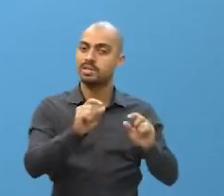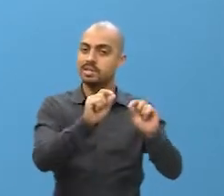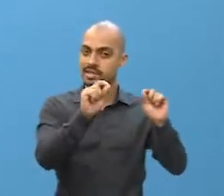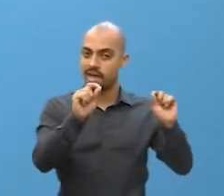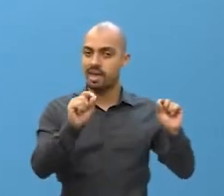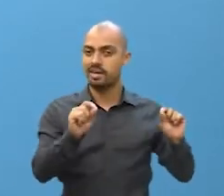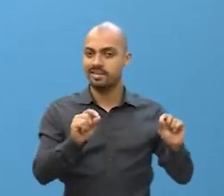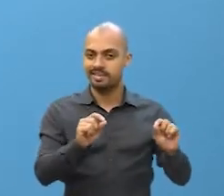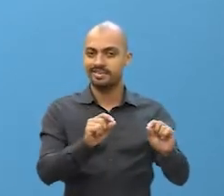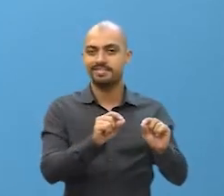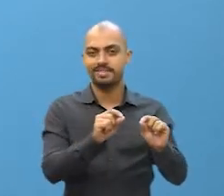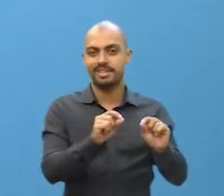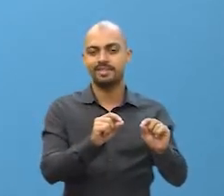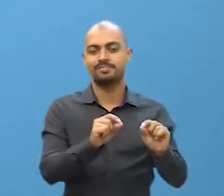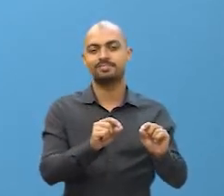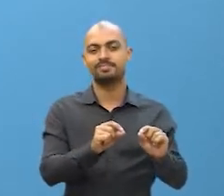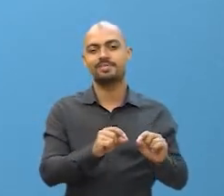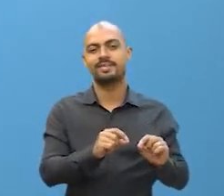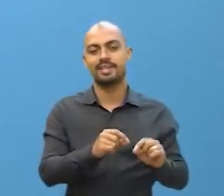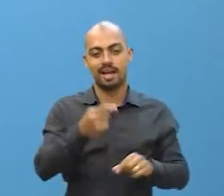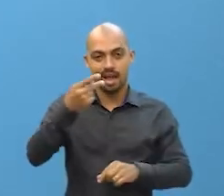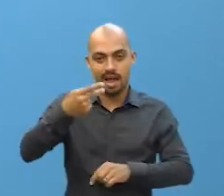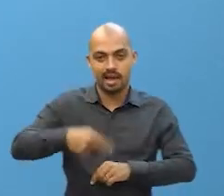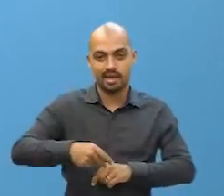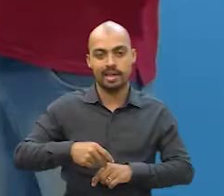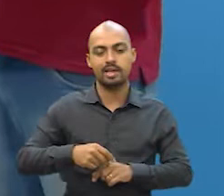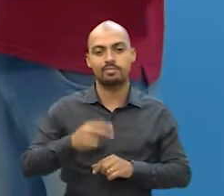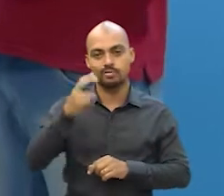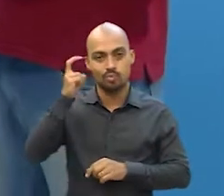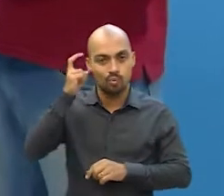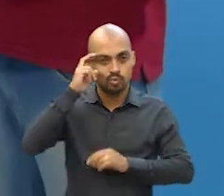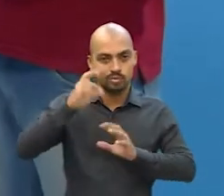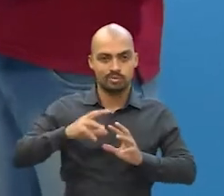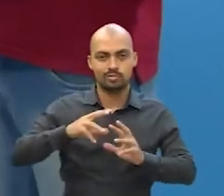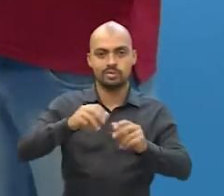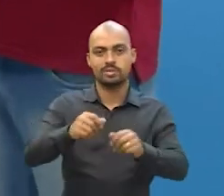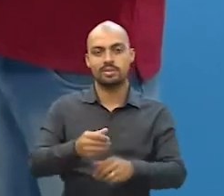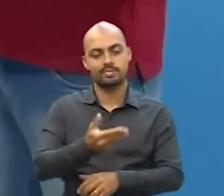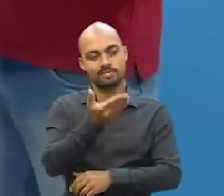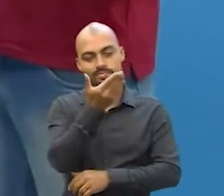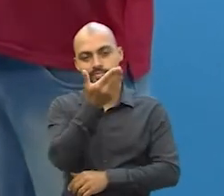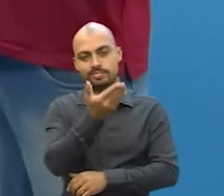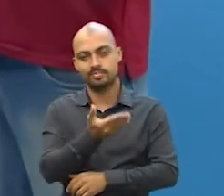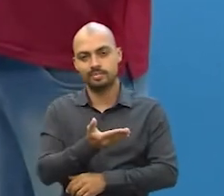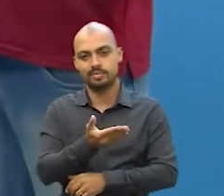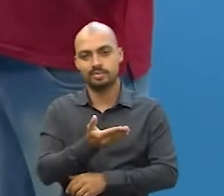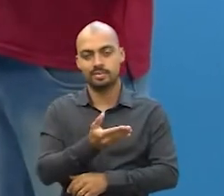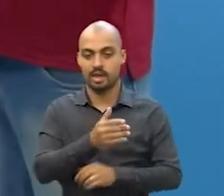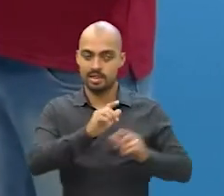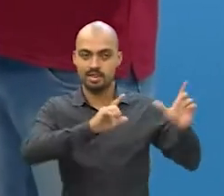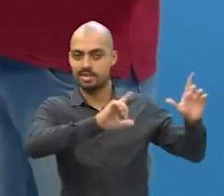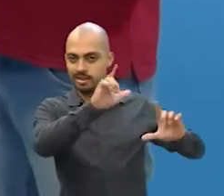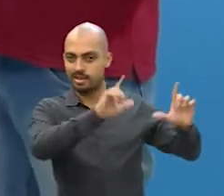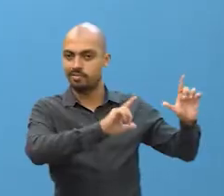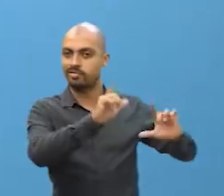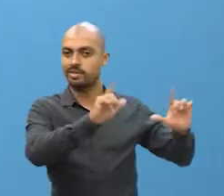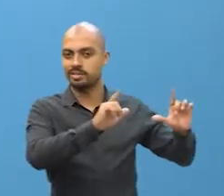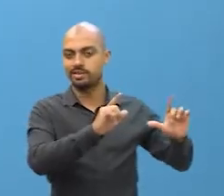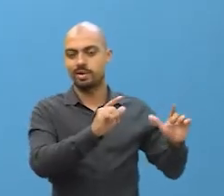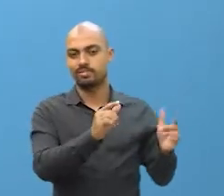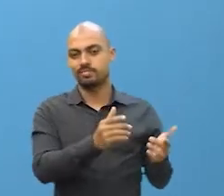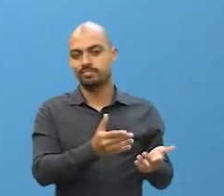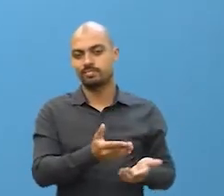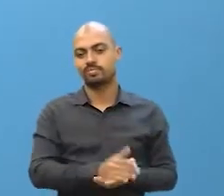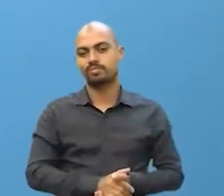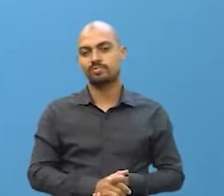olha só quem eu tô trazendo aqui no Cultura Total. Tá aqui do meu lado, pela tela, né, da TV, da